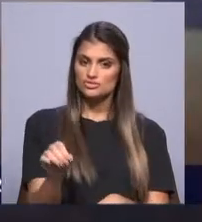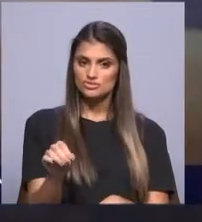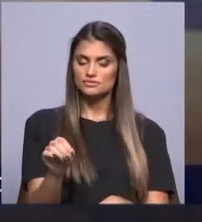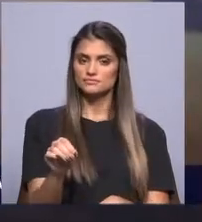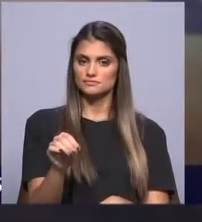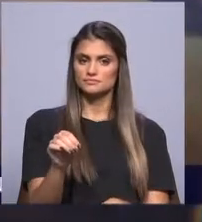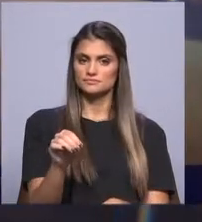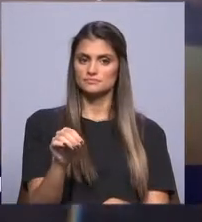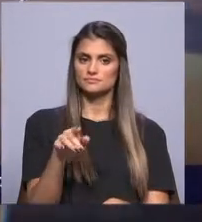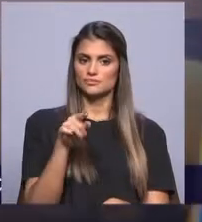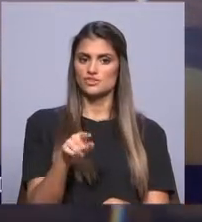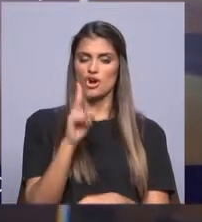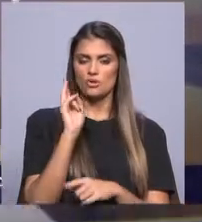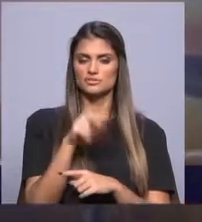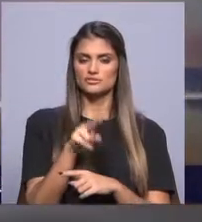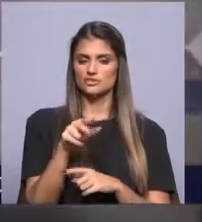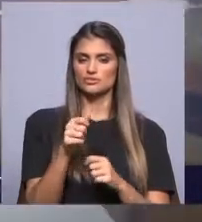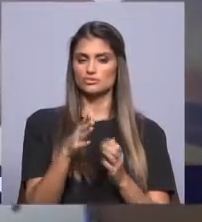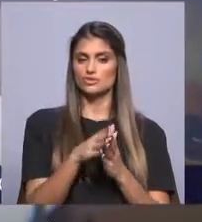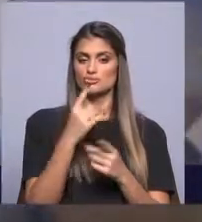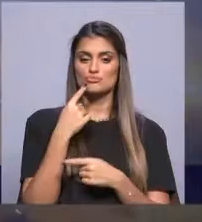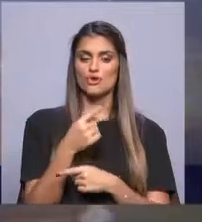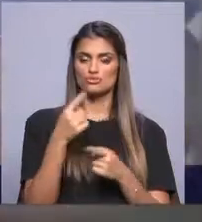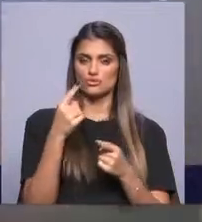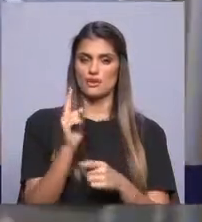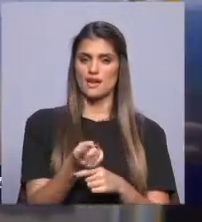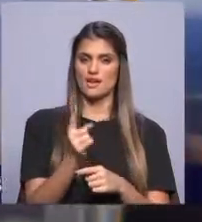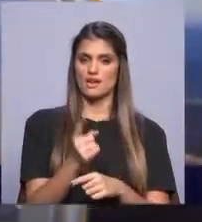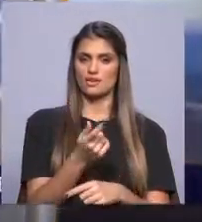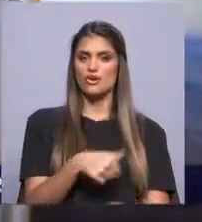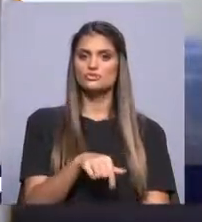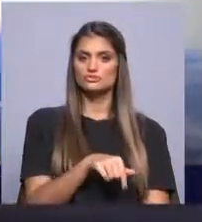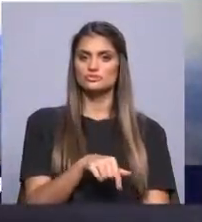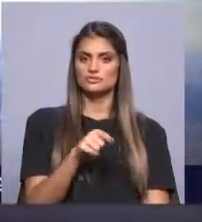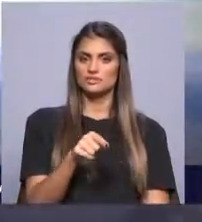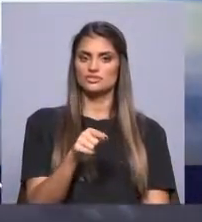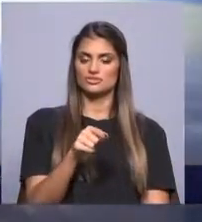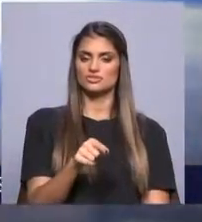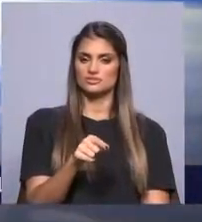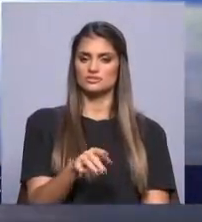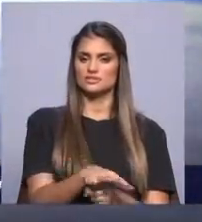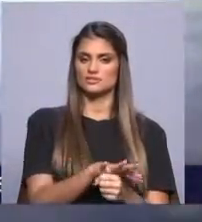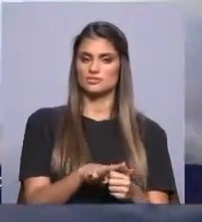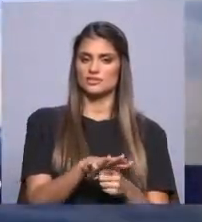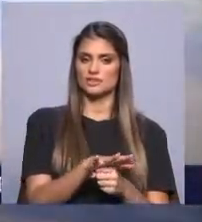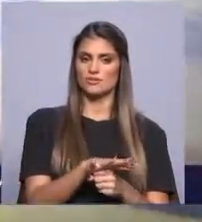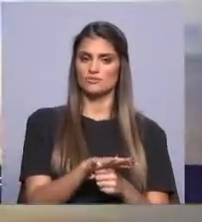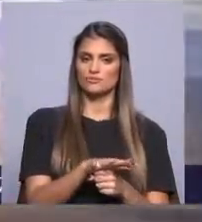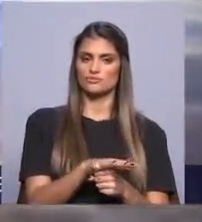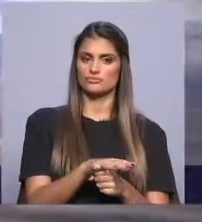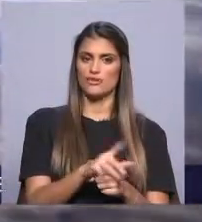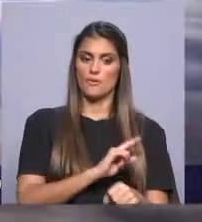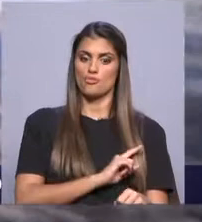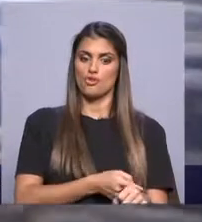o que estas observações todas mostram é precisamente o facto de nós termos este pulsar que emite radiação